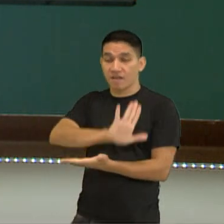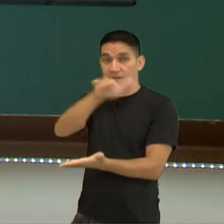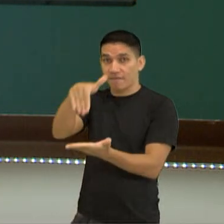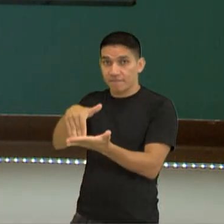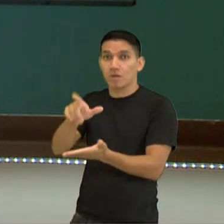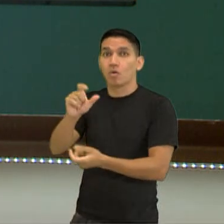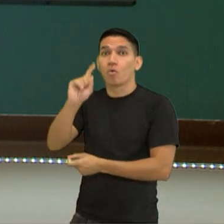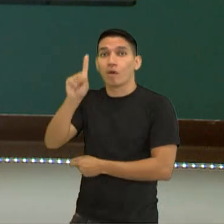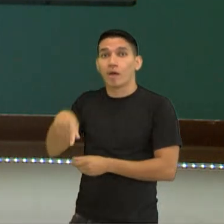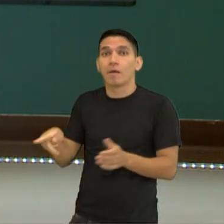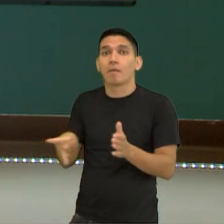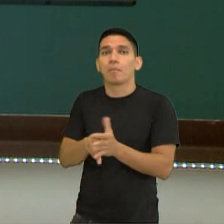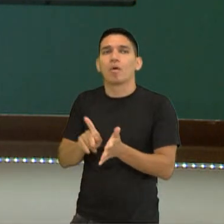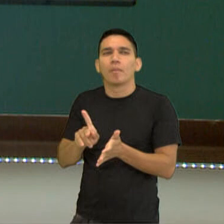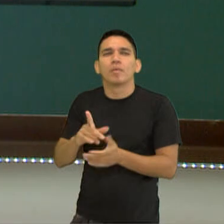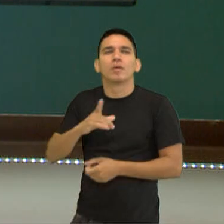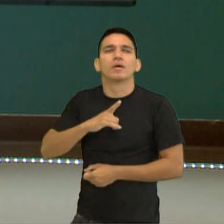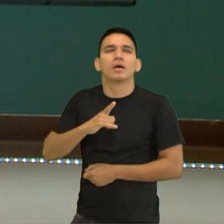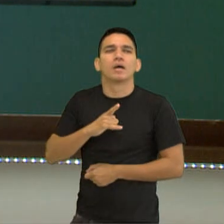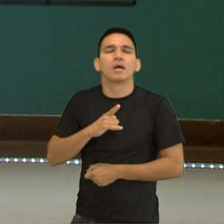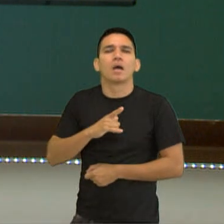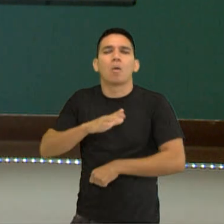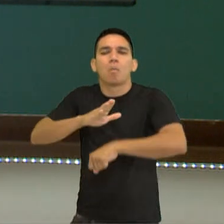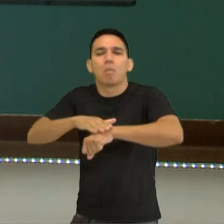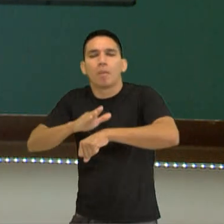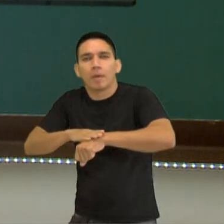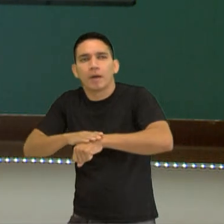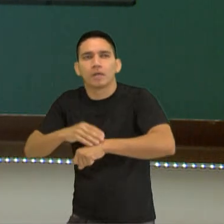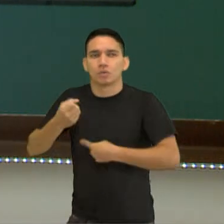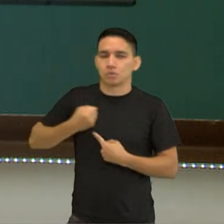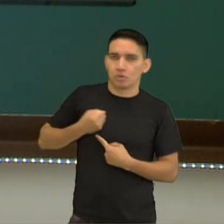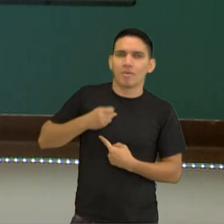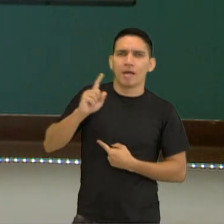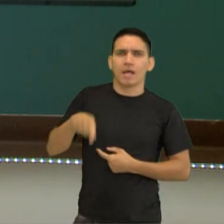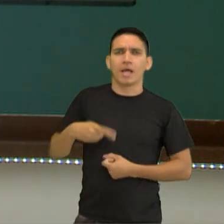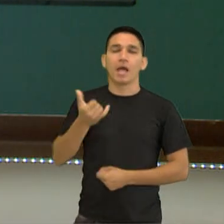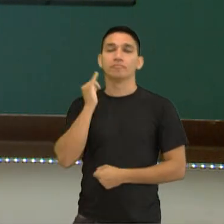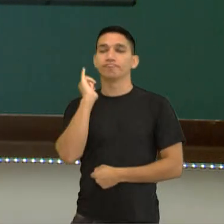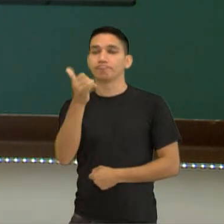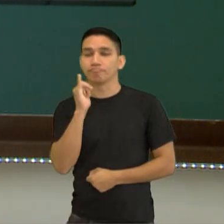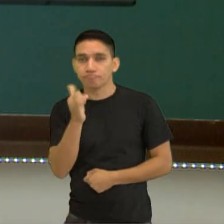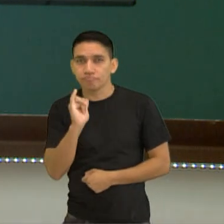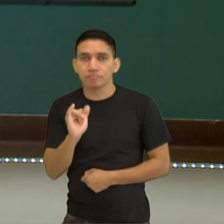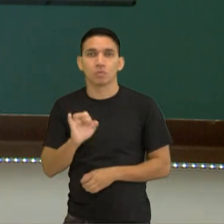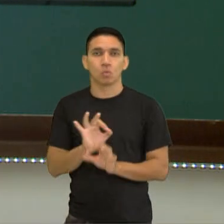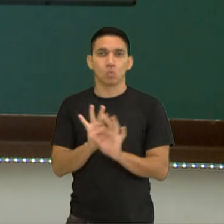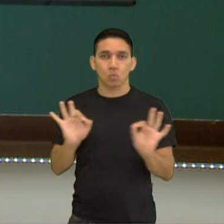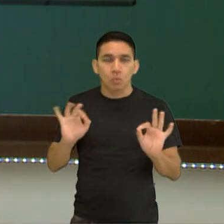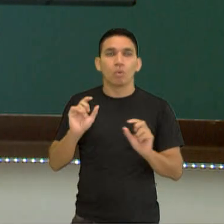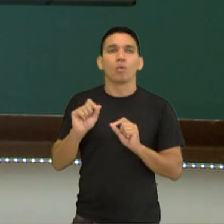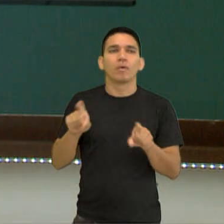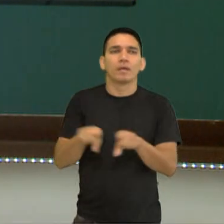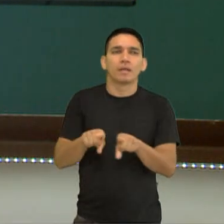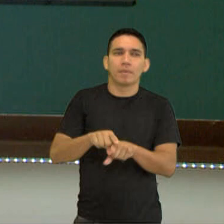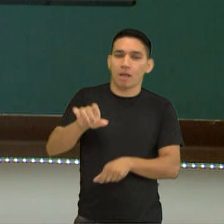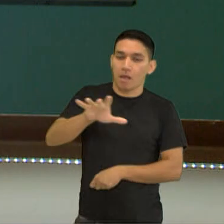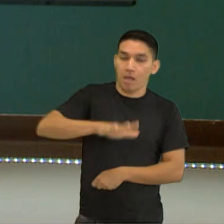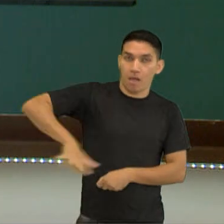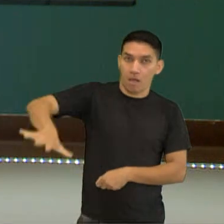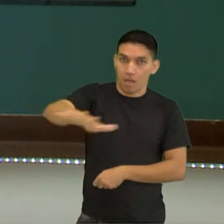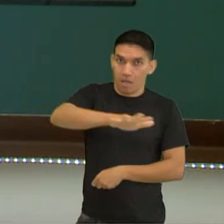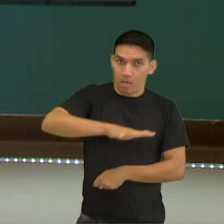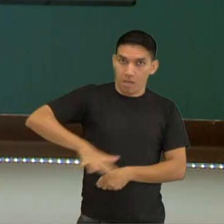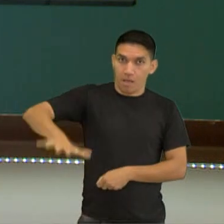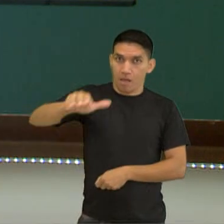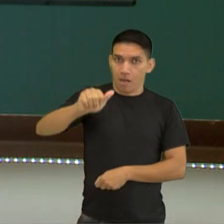as cenas, quadro e os números. São recitativos e secos, acompanhado. A área, você vai